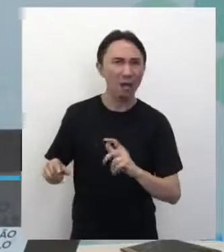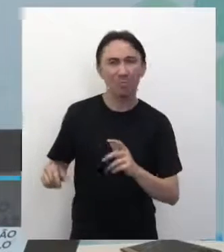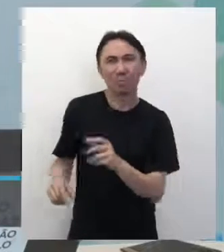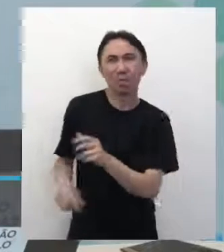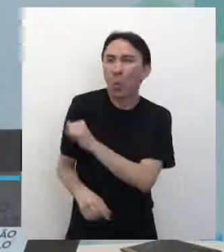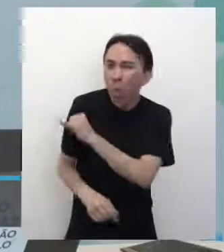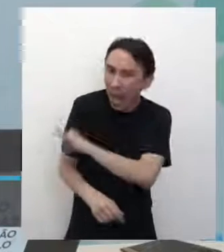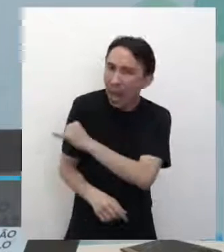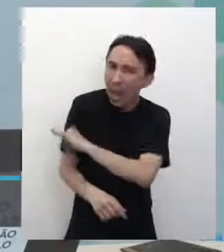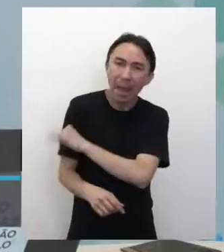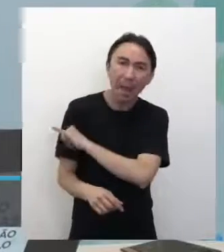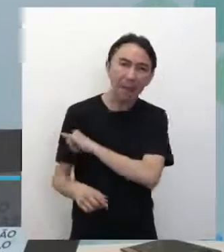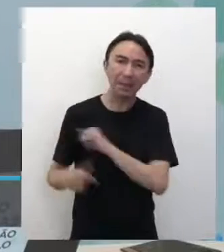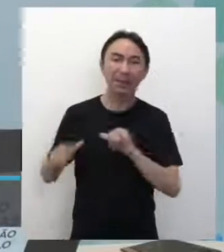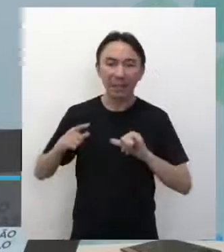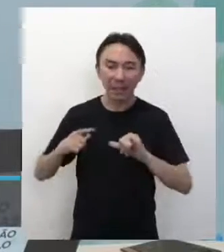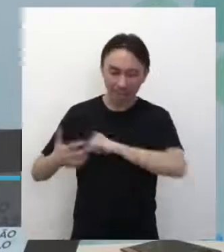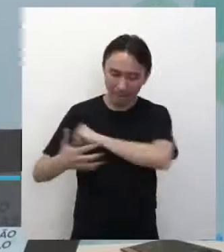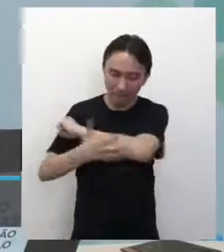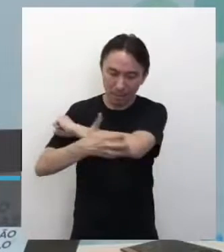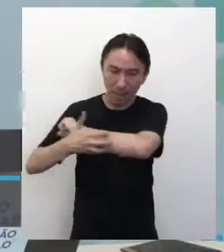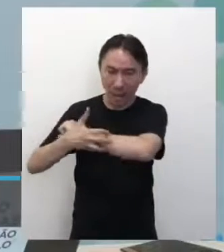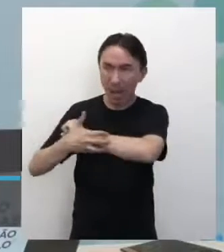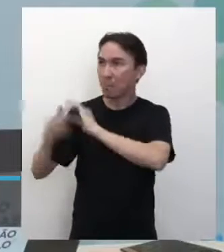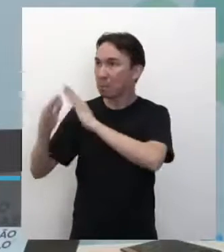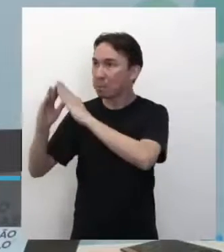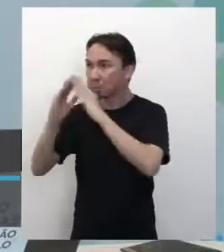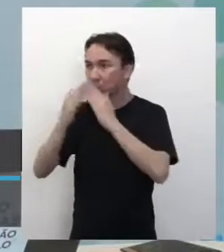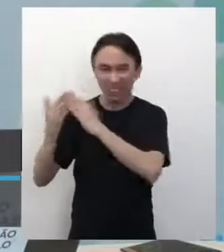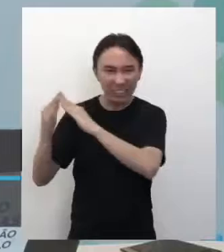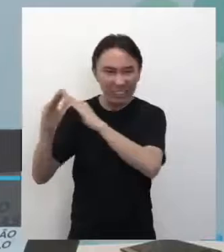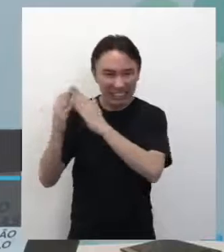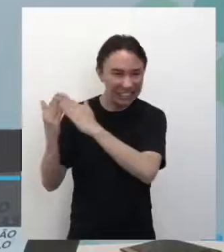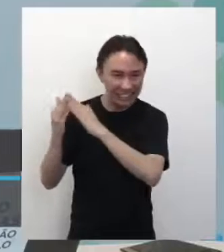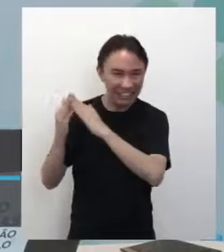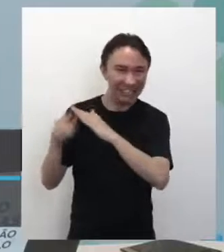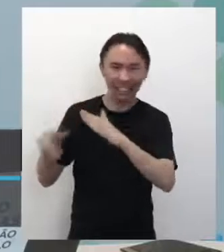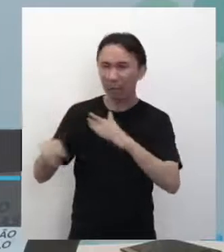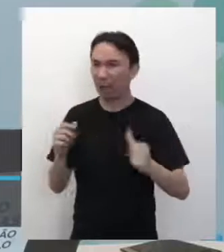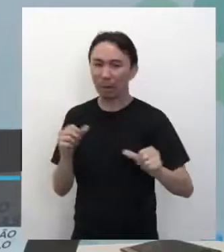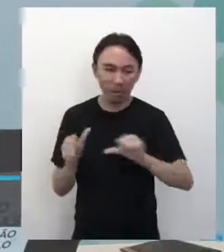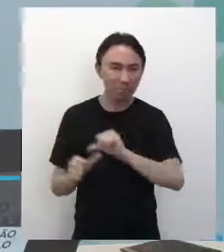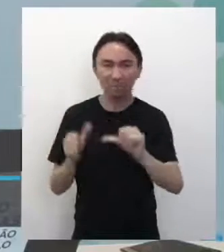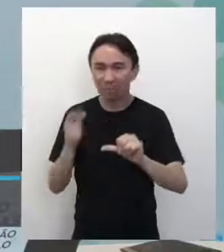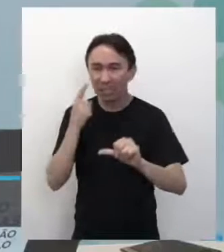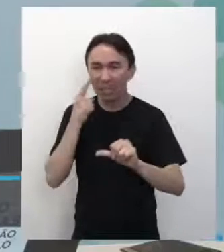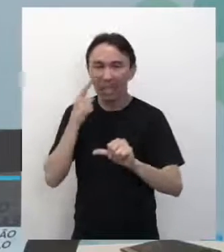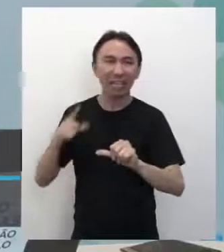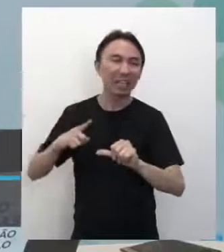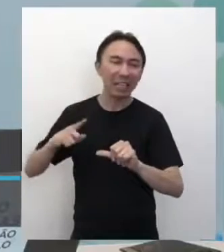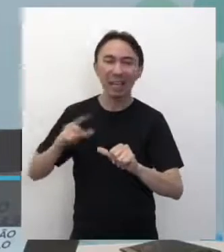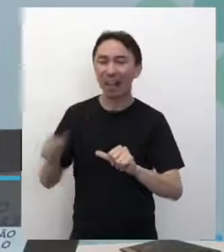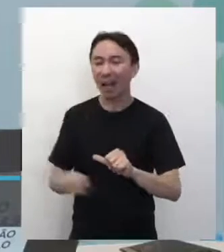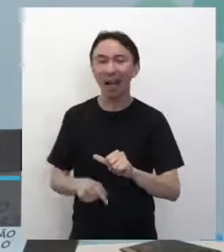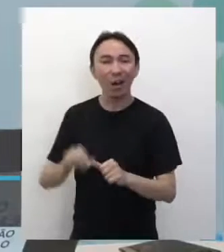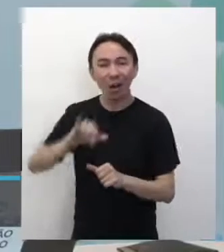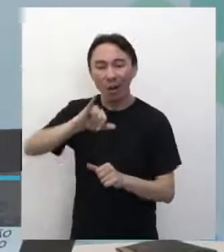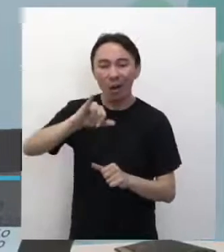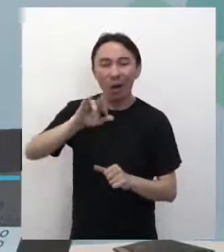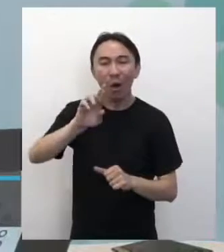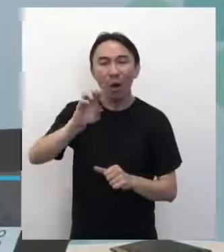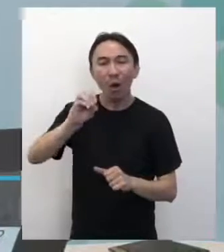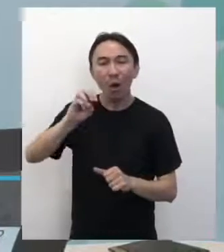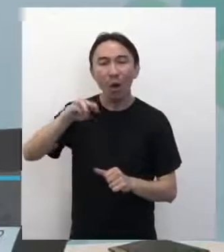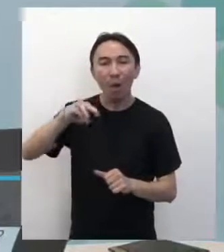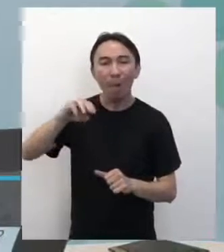cidade com o Romeu e Julieta. Então, é um rapaz pobre que se apaixona por uma moça da alta